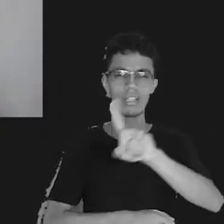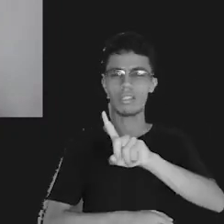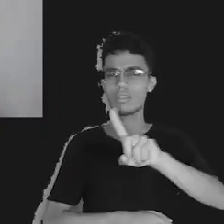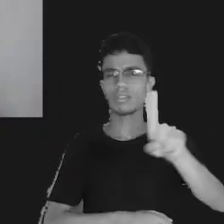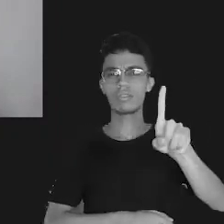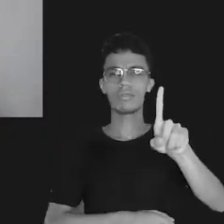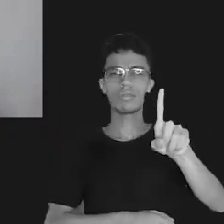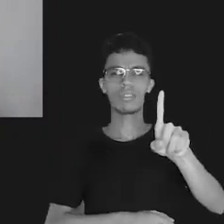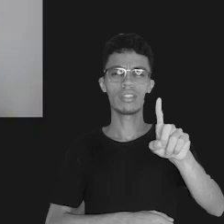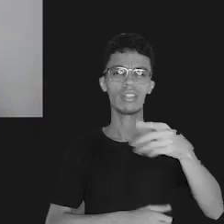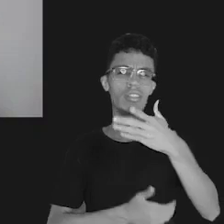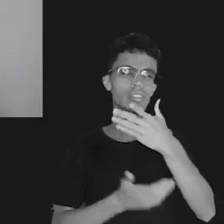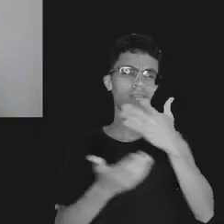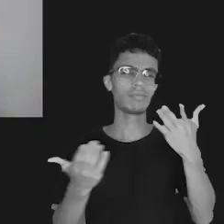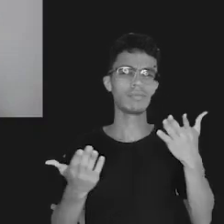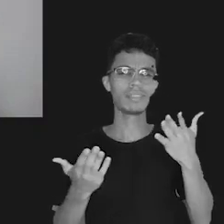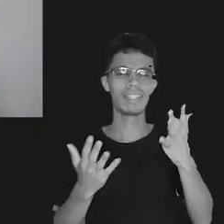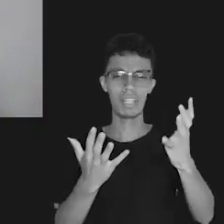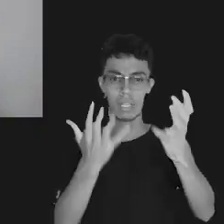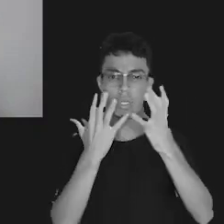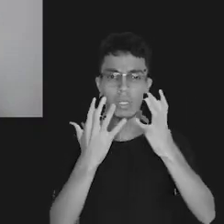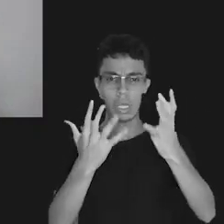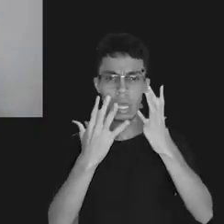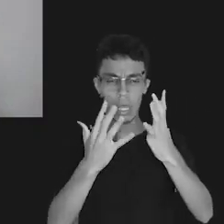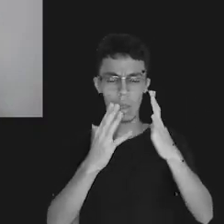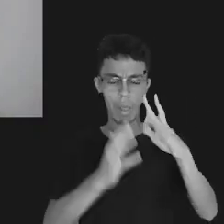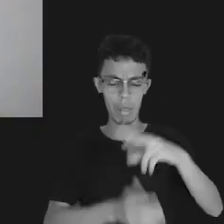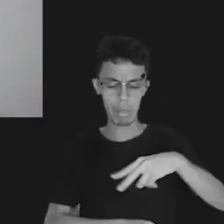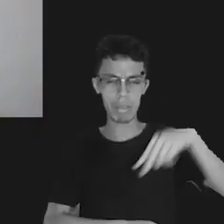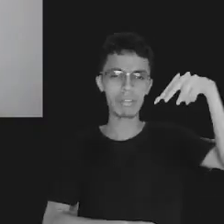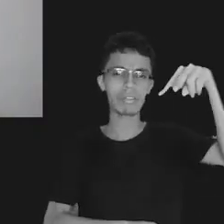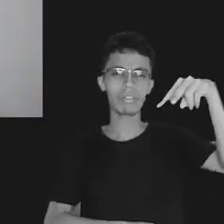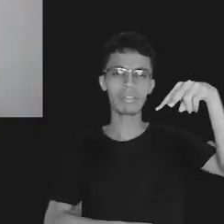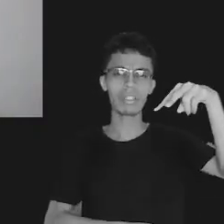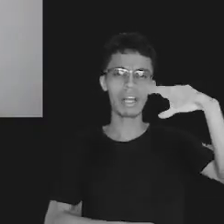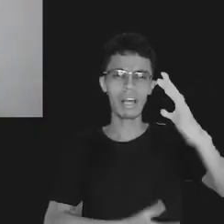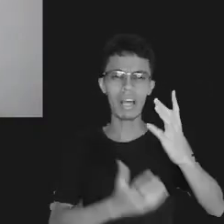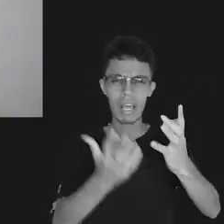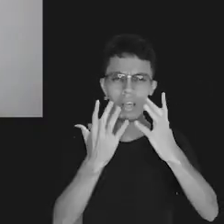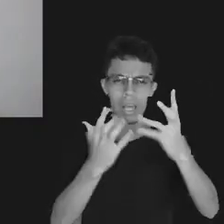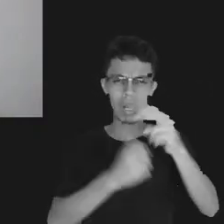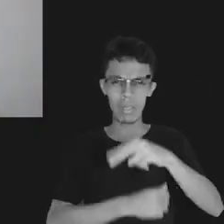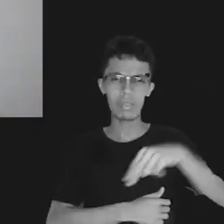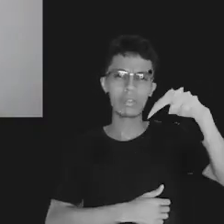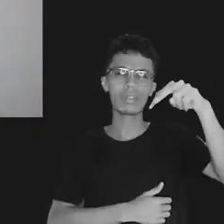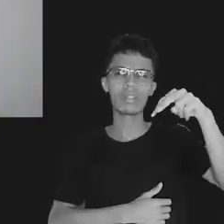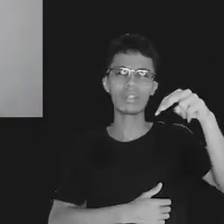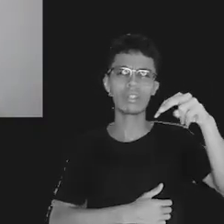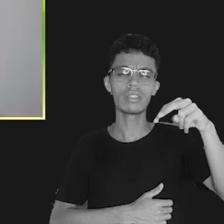Não. Oh, eu quero subir. Eu quero subir.